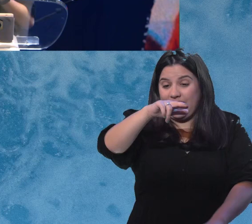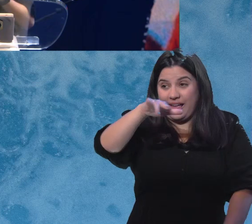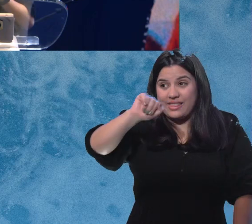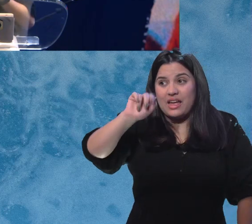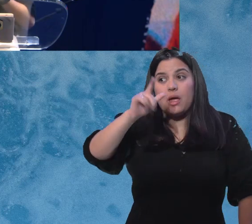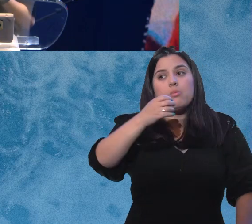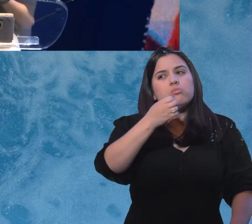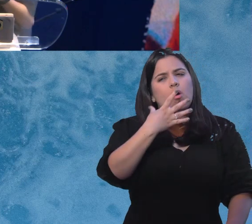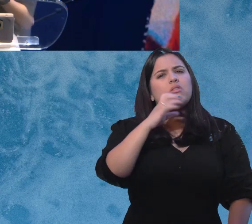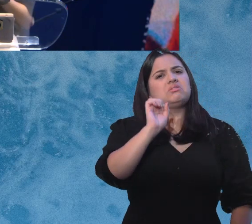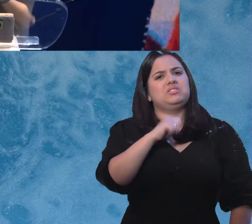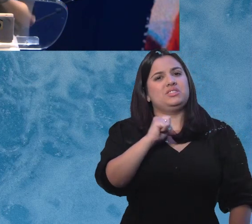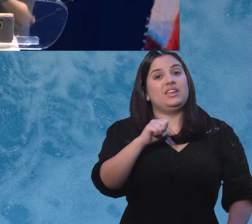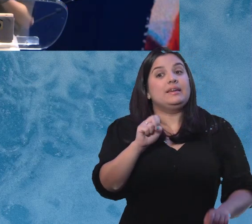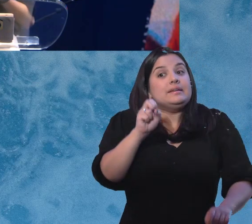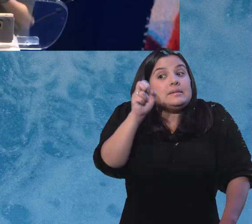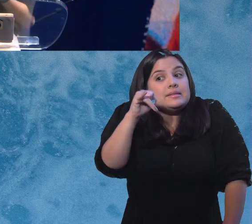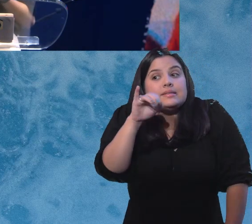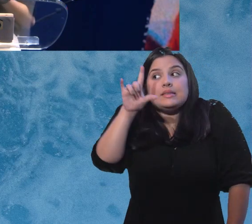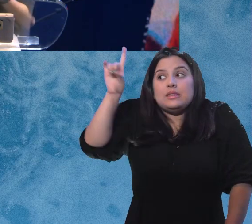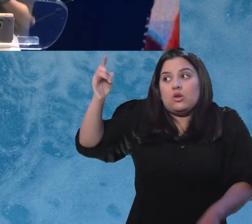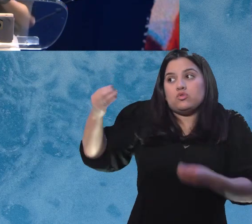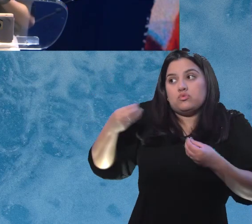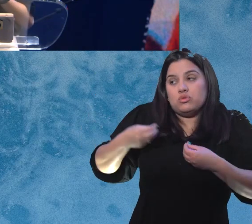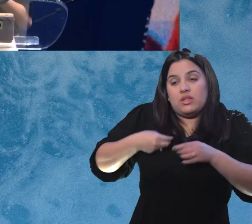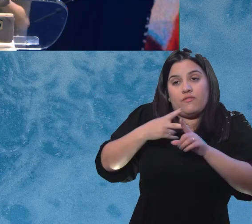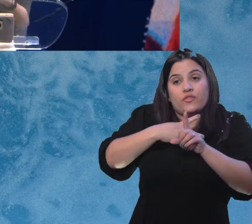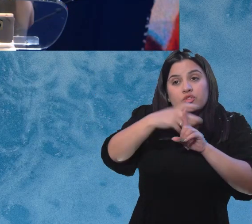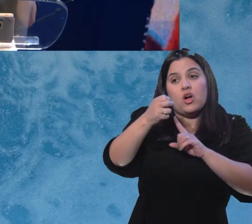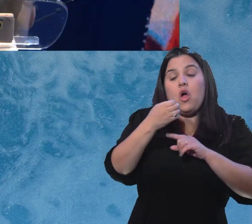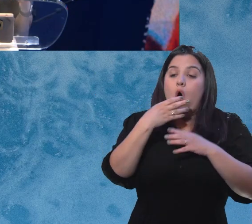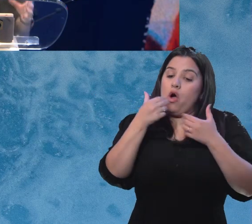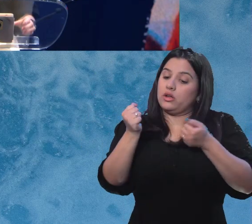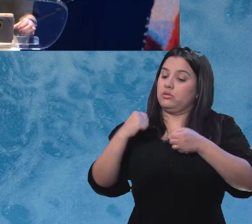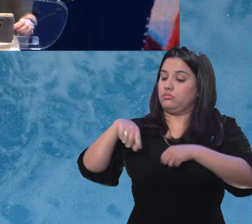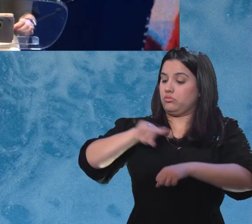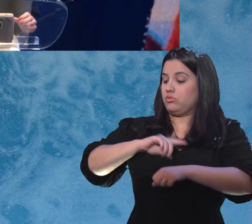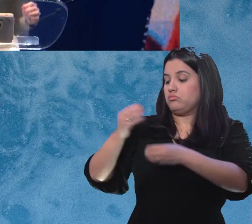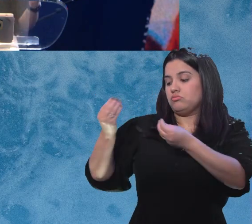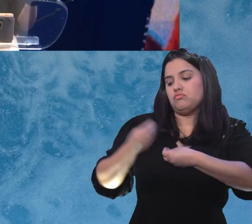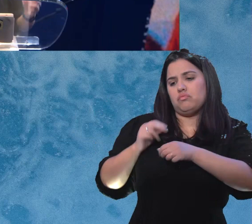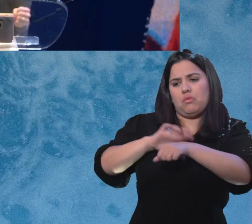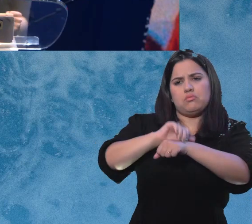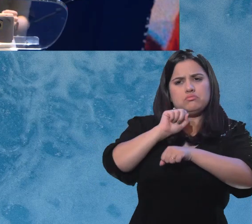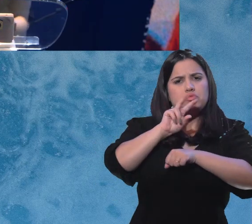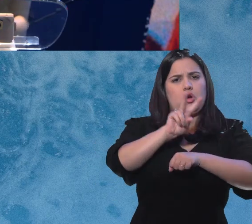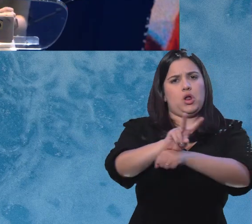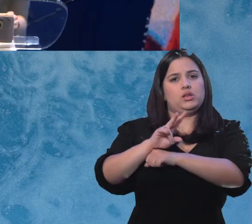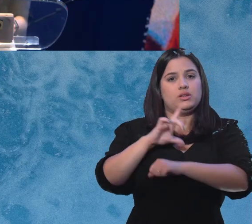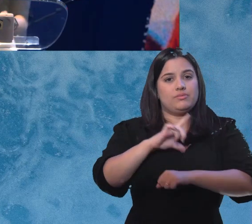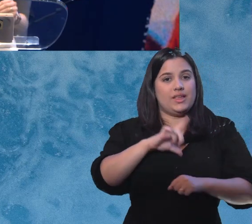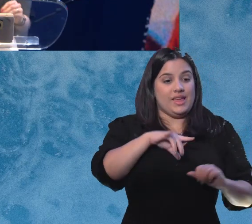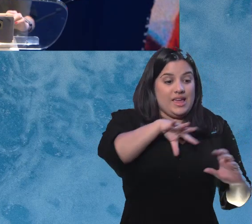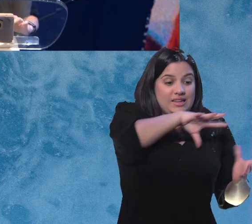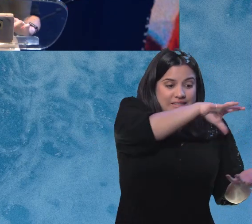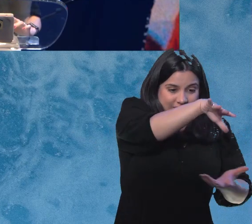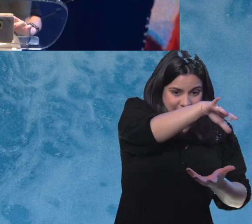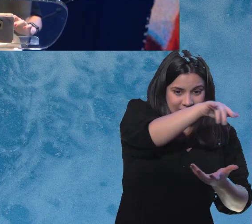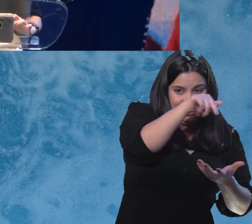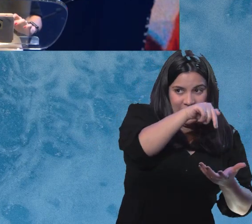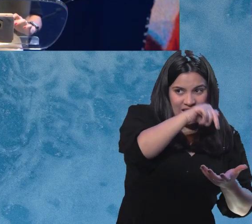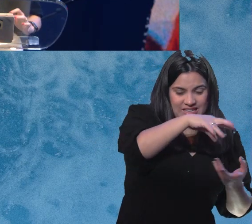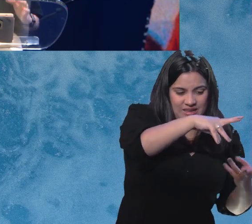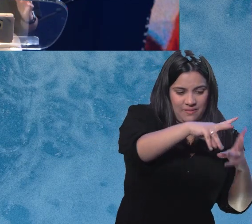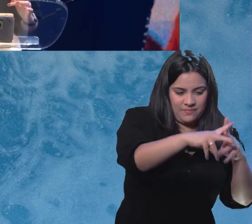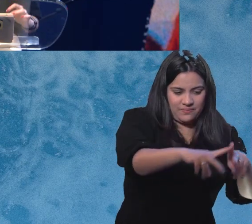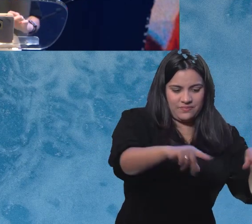se o Senhor se agradar de nós, Ele nos levará em segurança até ela e a dará a nós. É uma terra que produz leite e mel com